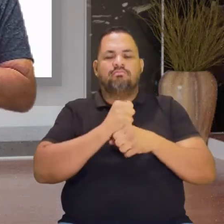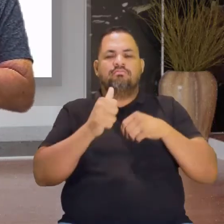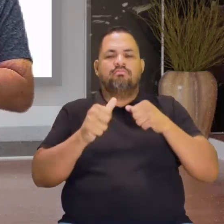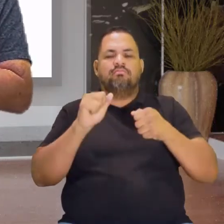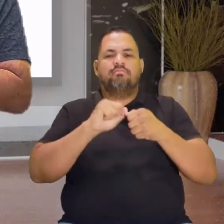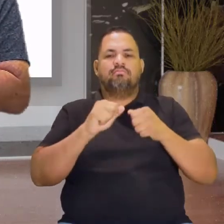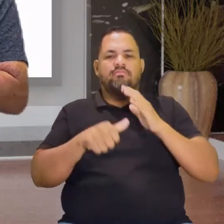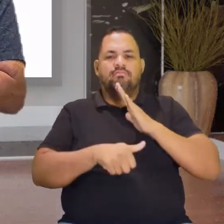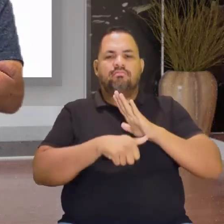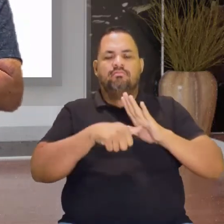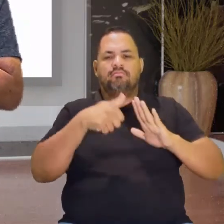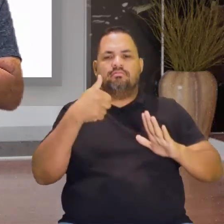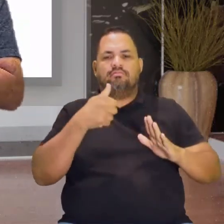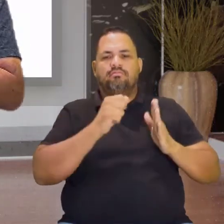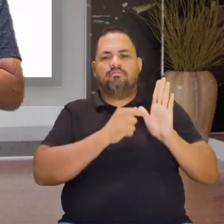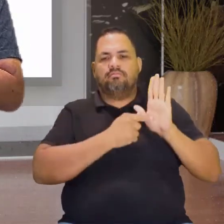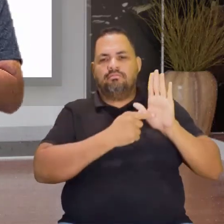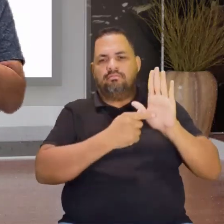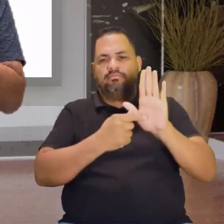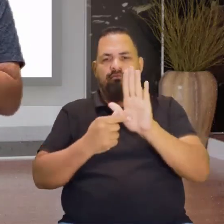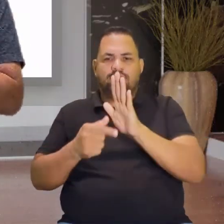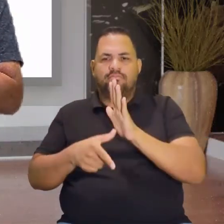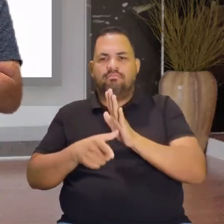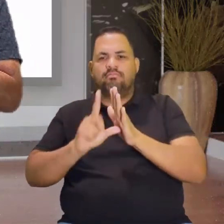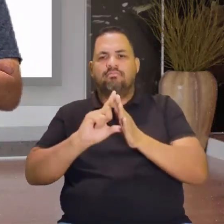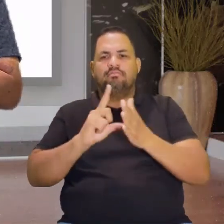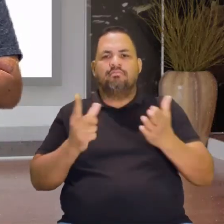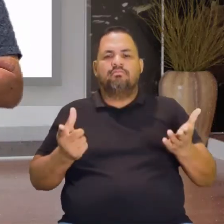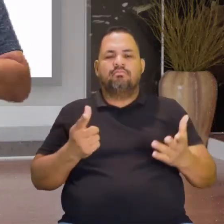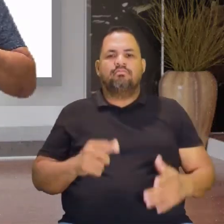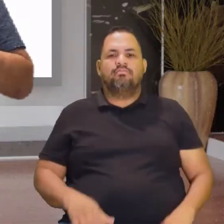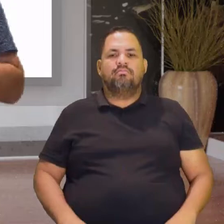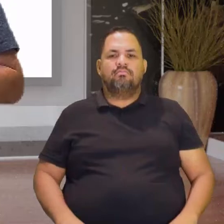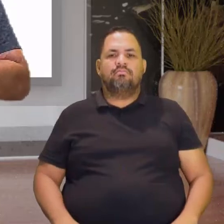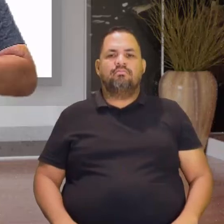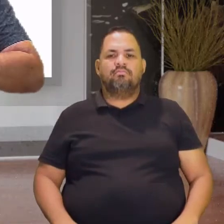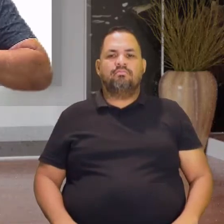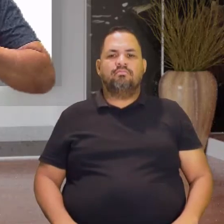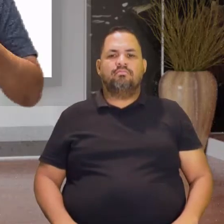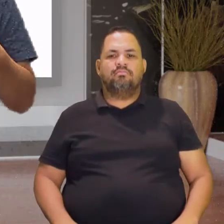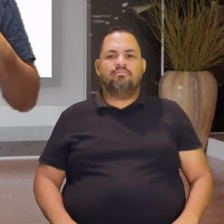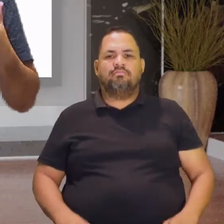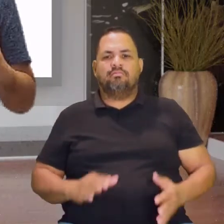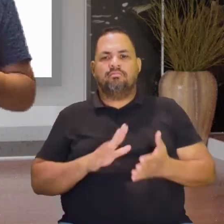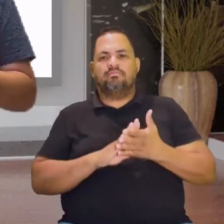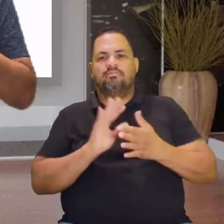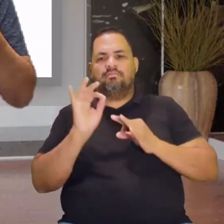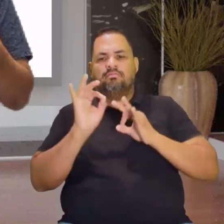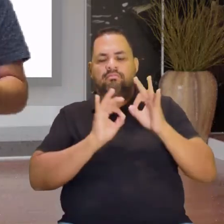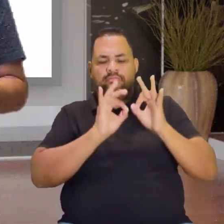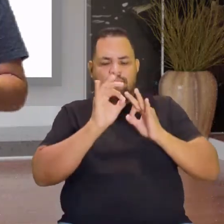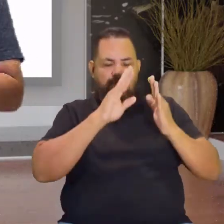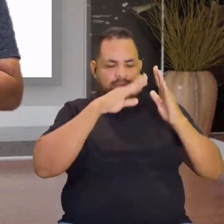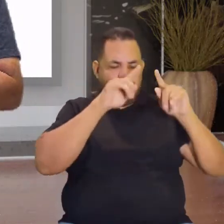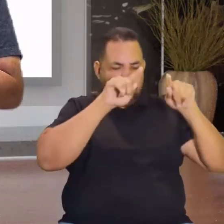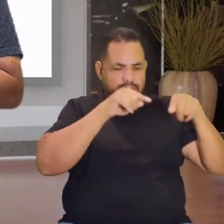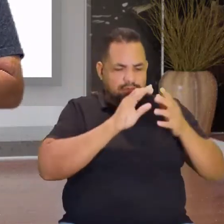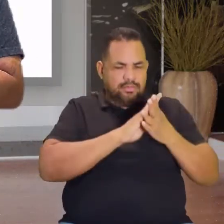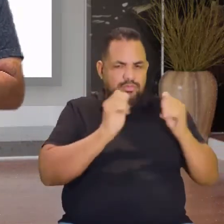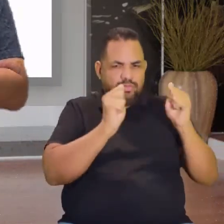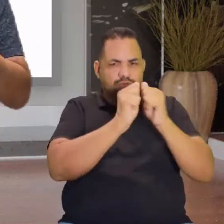primeira exposição. Ela, antes de expor, ela ficou ali aprontando seus quadros, pintando mais no